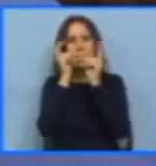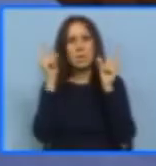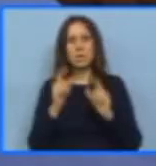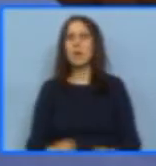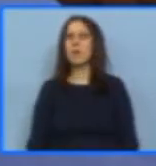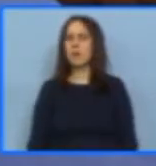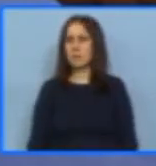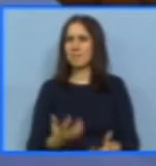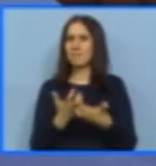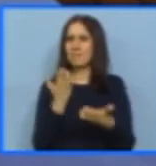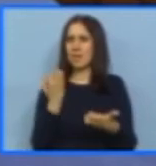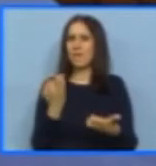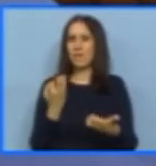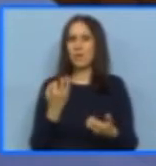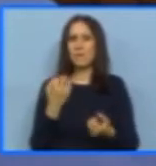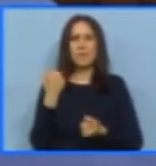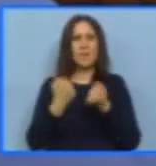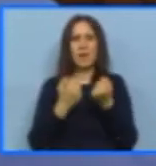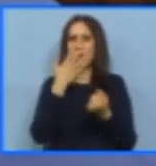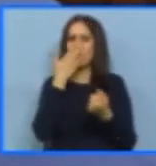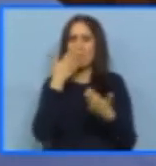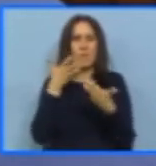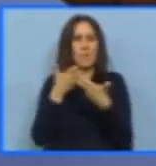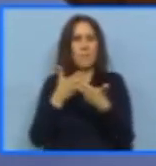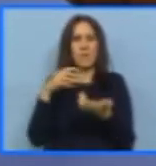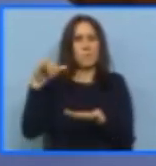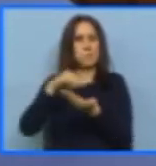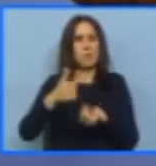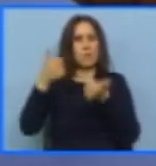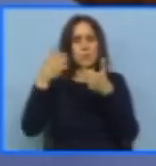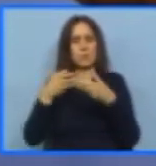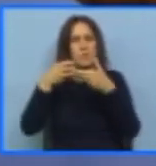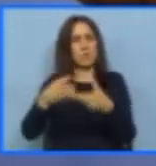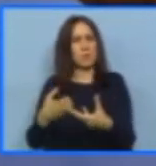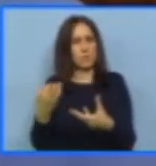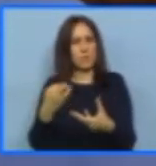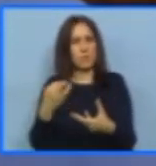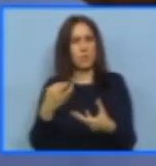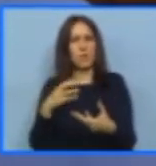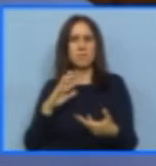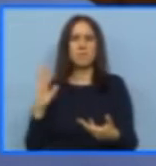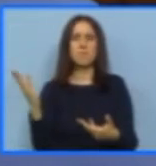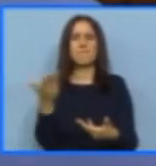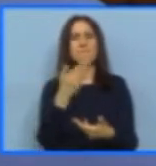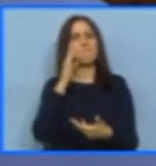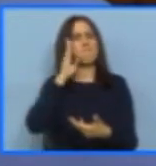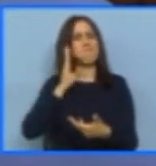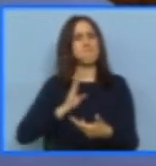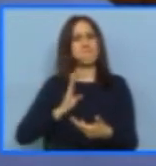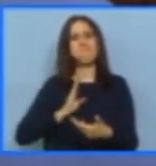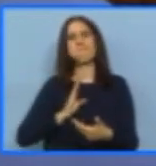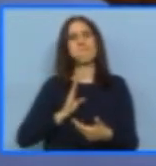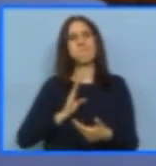visível mesmo, era carros quase de combate no aeroporto. Quando chegámos, um círculo de soldados a rodear o